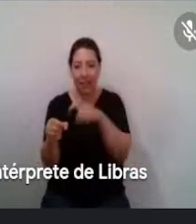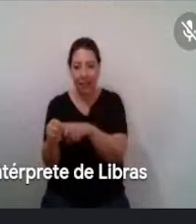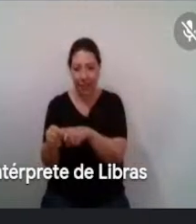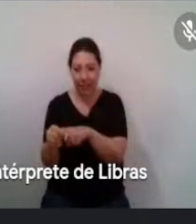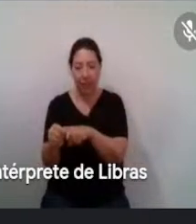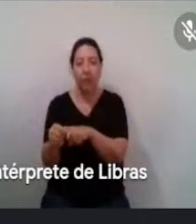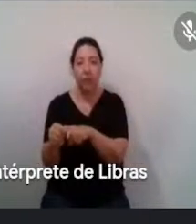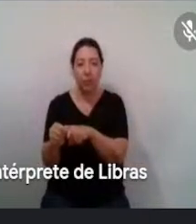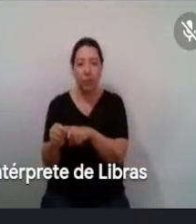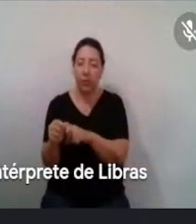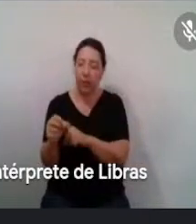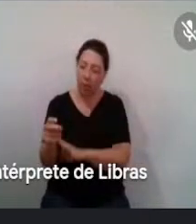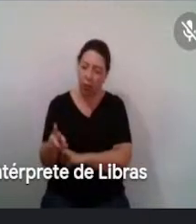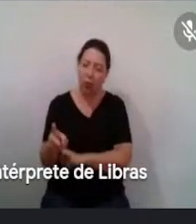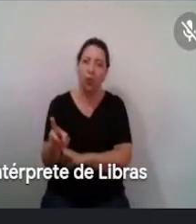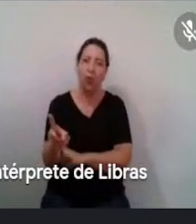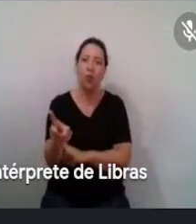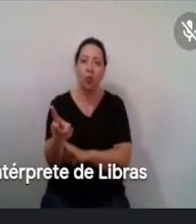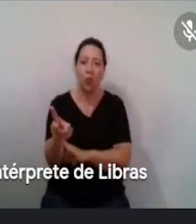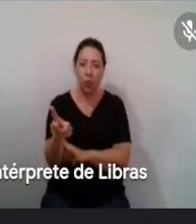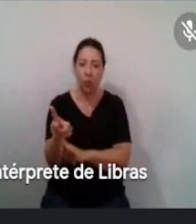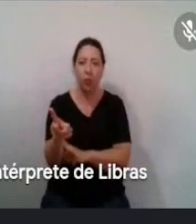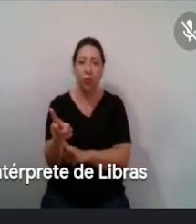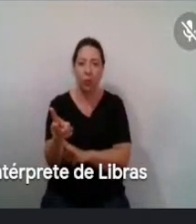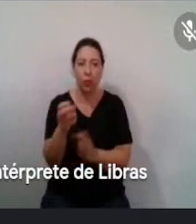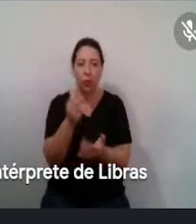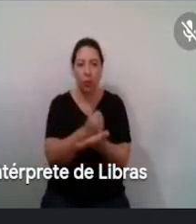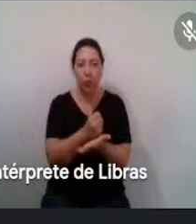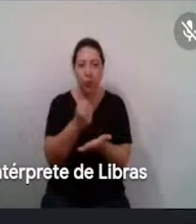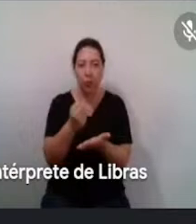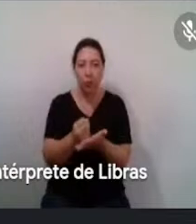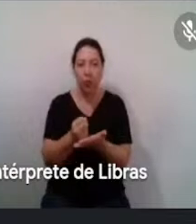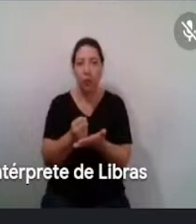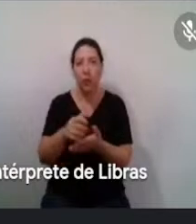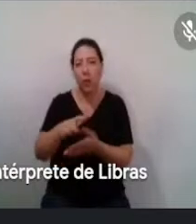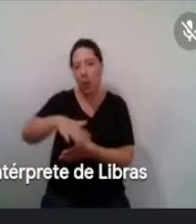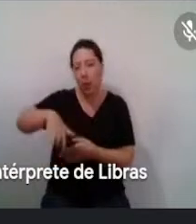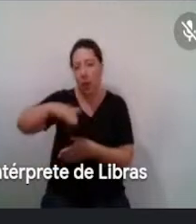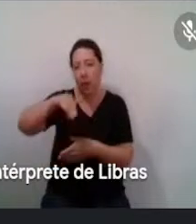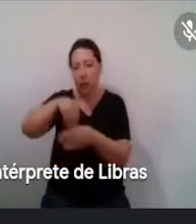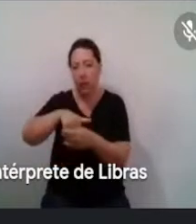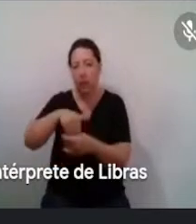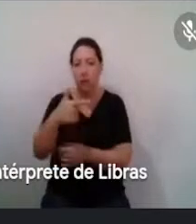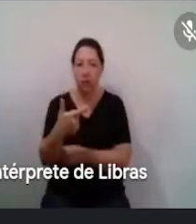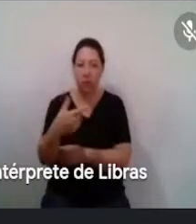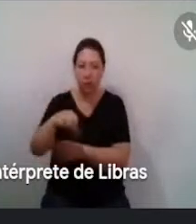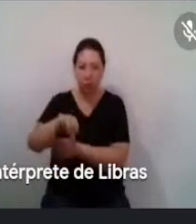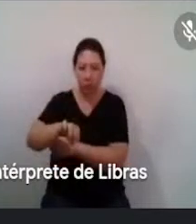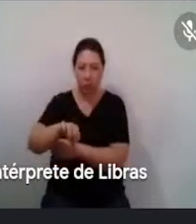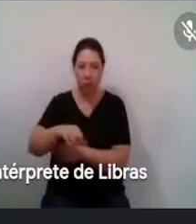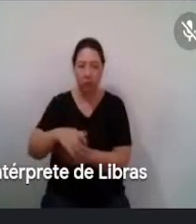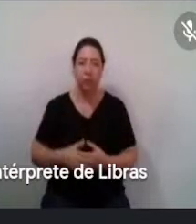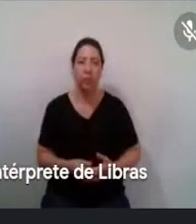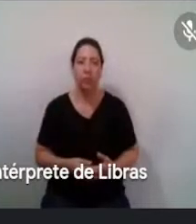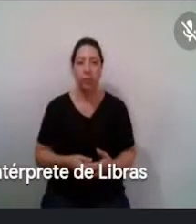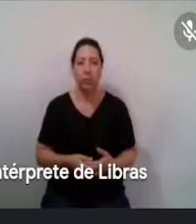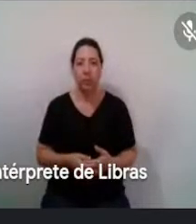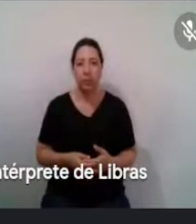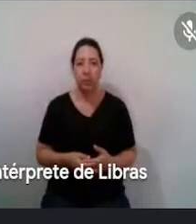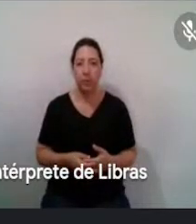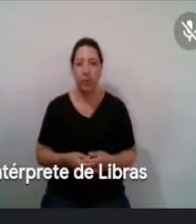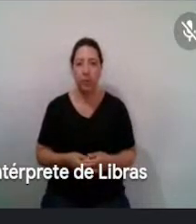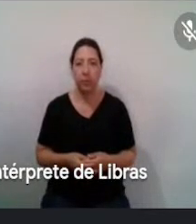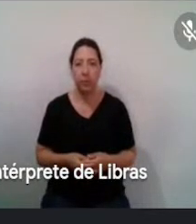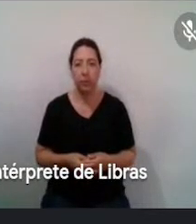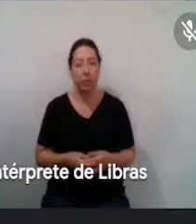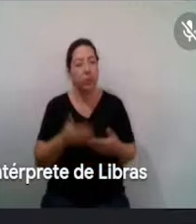da permanência dele no cartório na 29ª Zona Eleitoral. Então, com a palavra, o ilustre procurador.